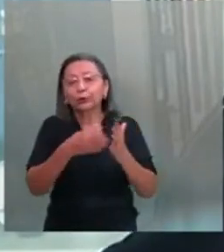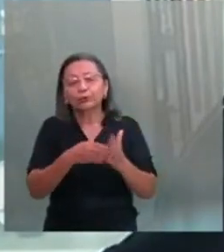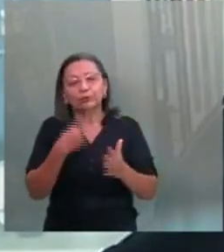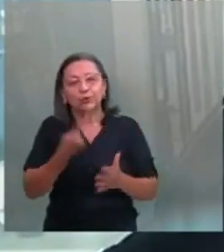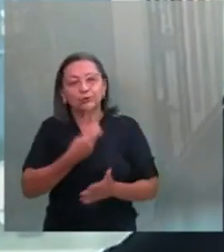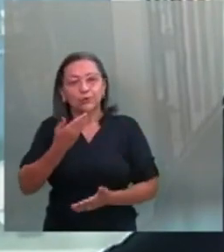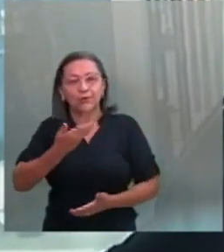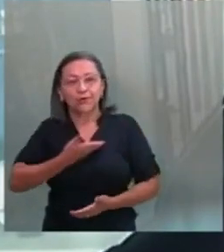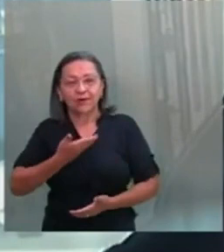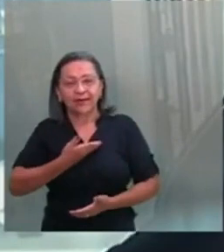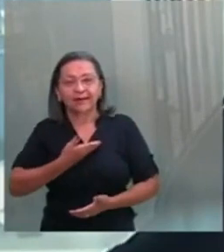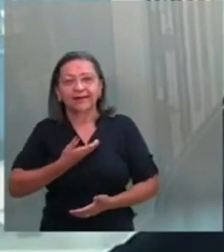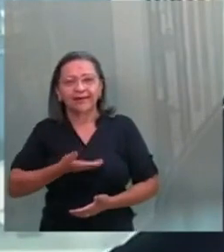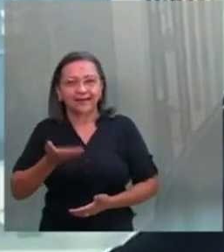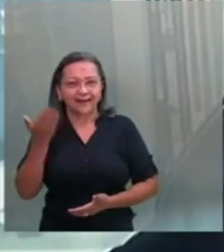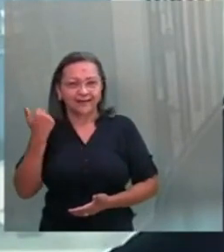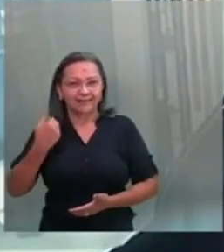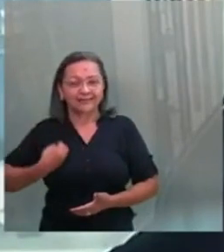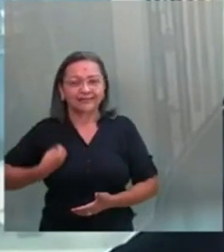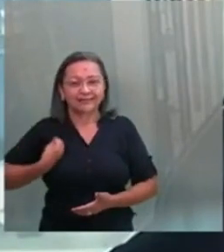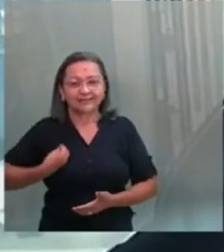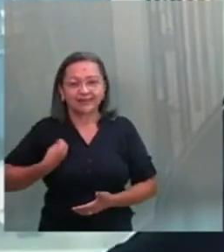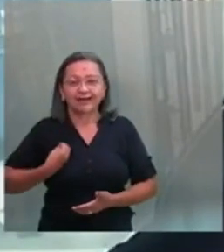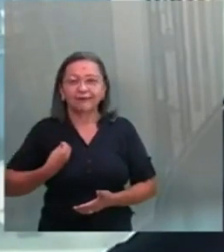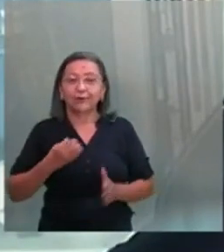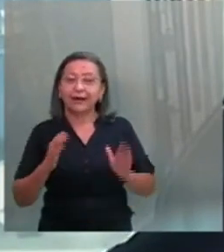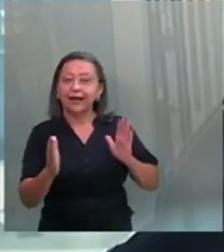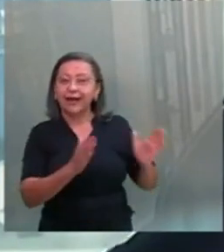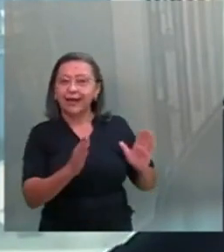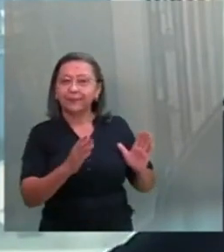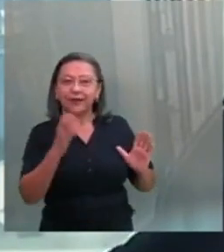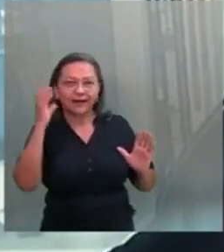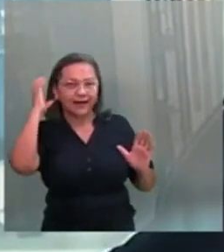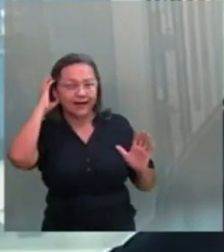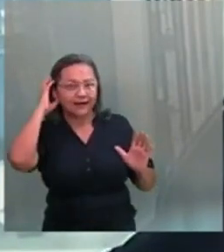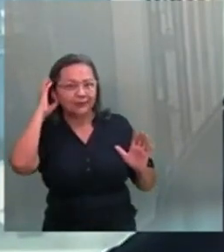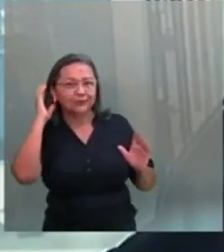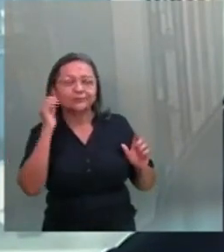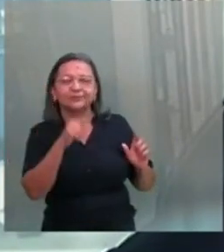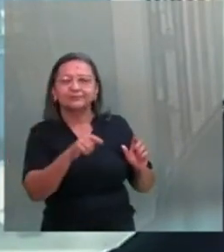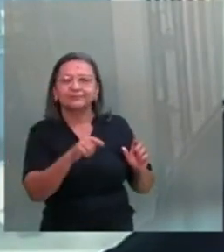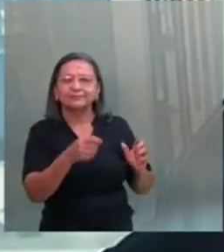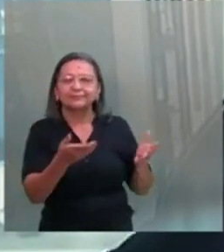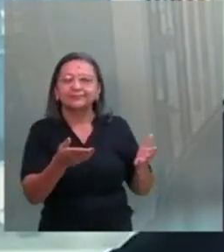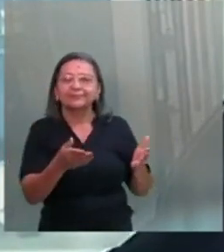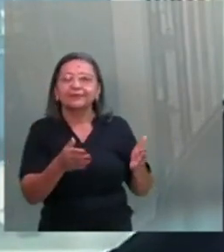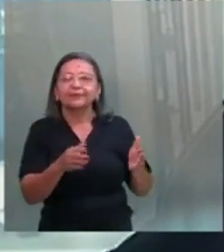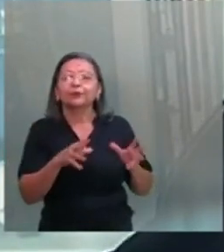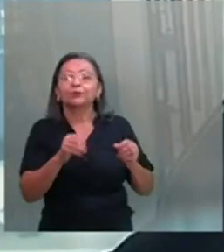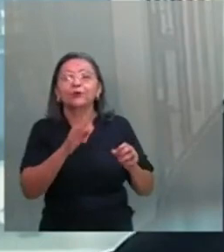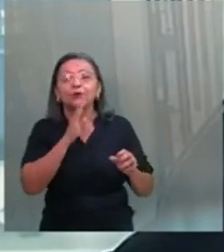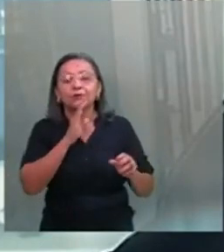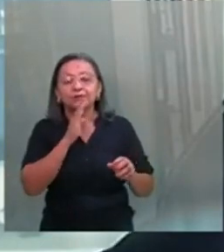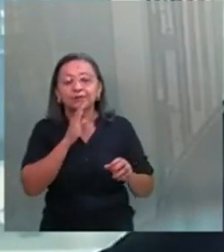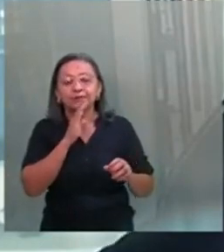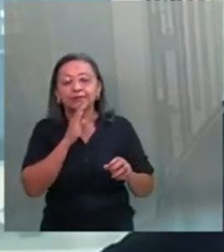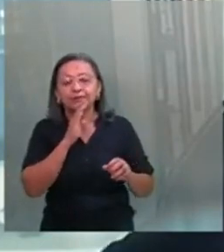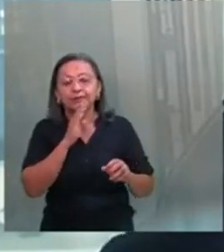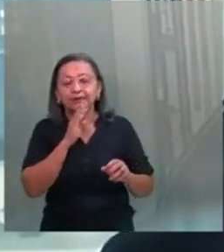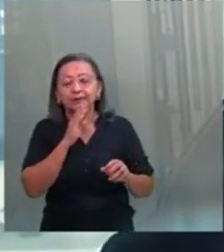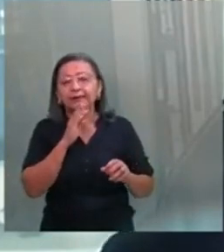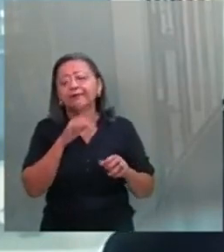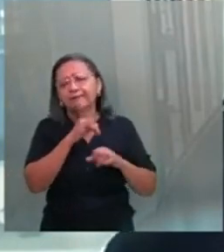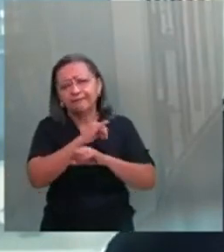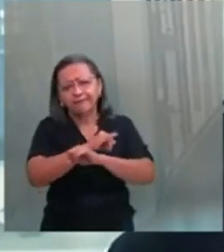colegas que estavam na rádio na época, como que simbolicamente aqui pelo Silvio, que deve falar também, e dizer